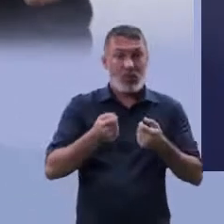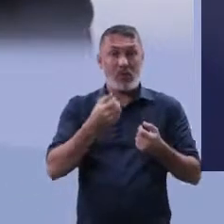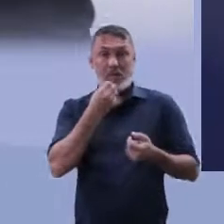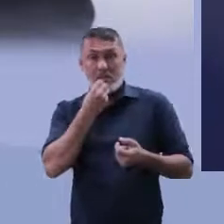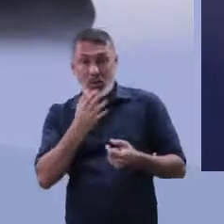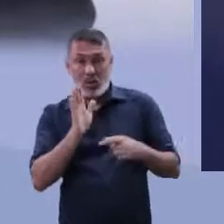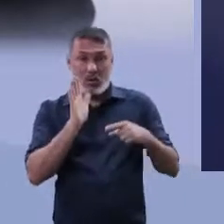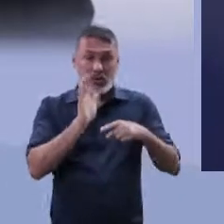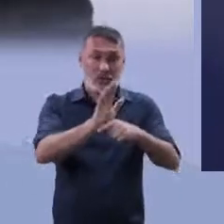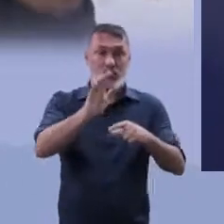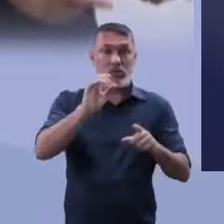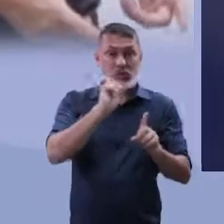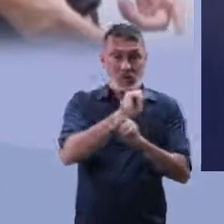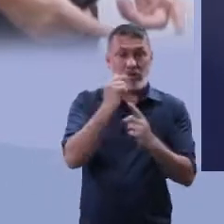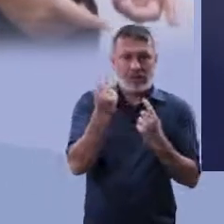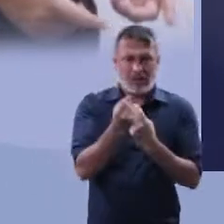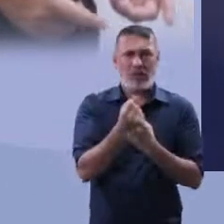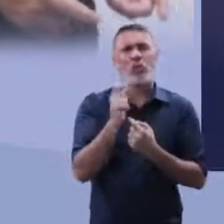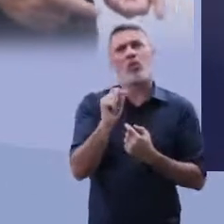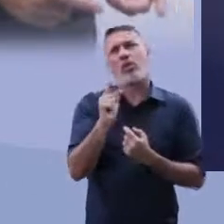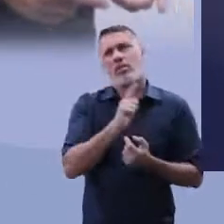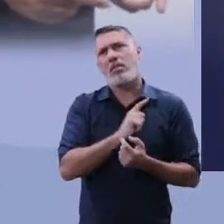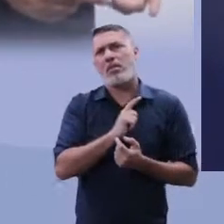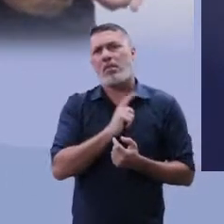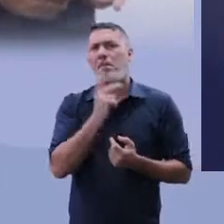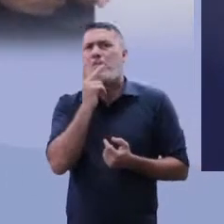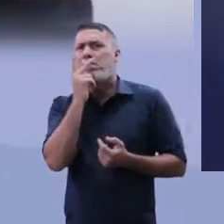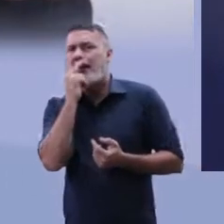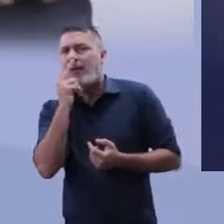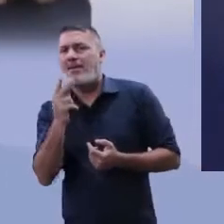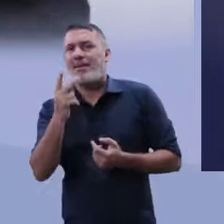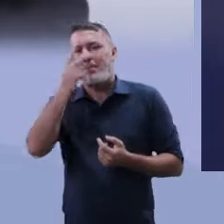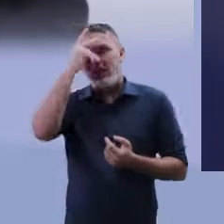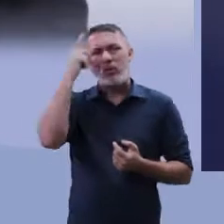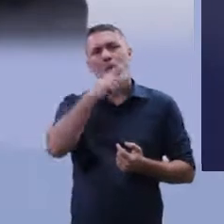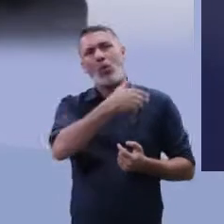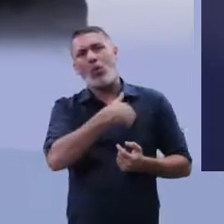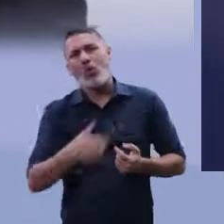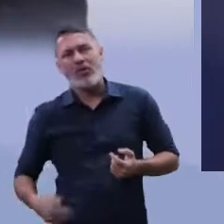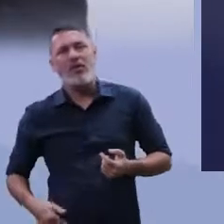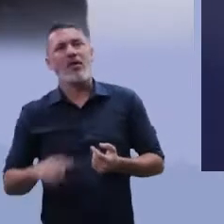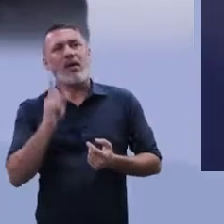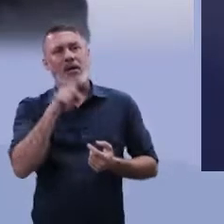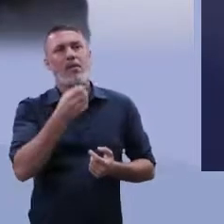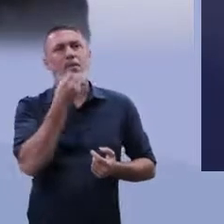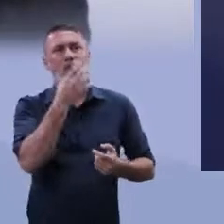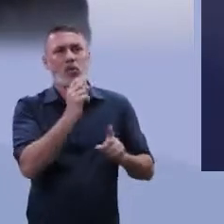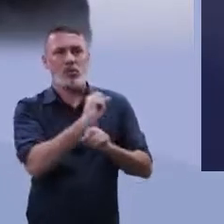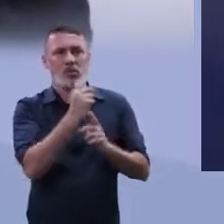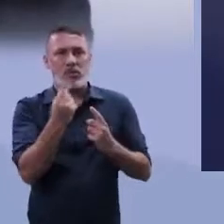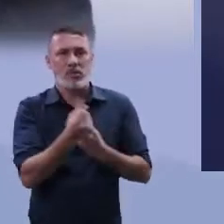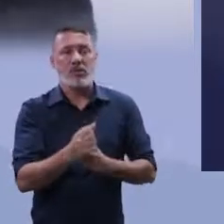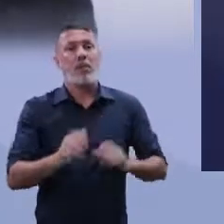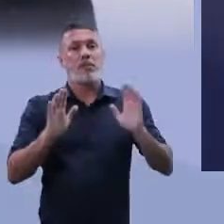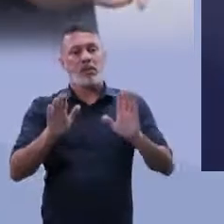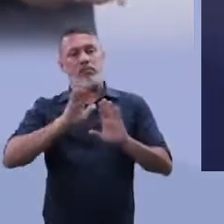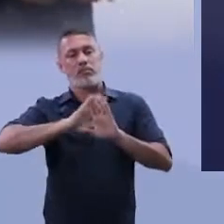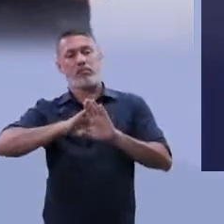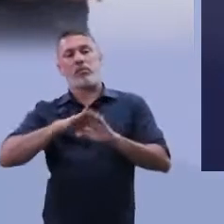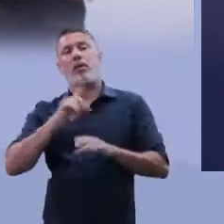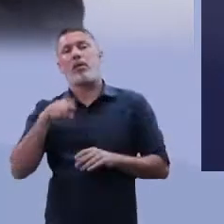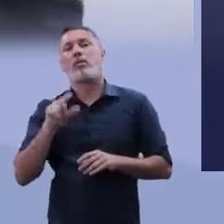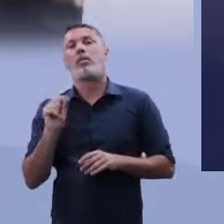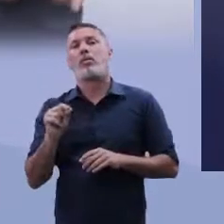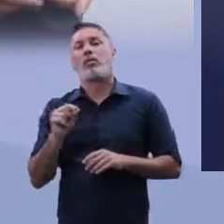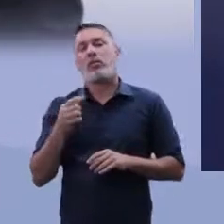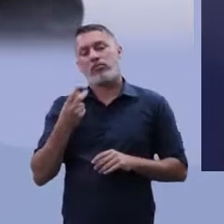governante faz de bem para uma sociedade, por mais que pareça para as pessoas que ele está querendo fazer o bem para a sociedade,